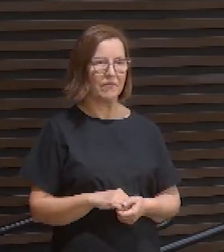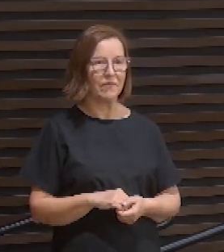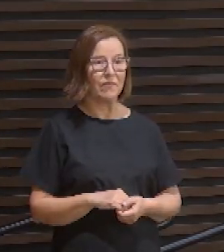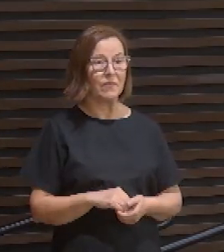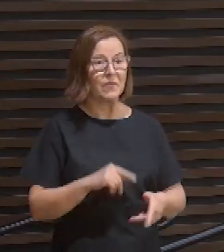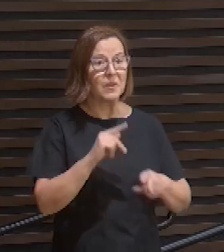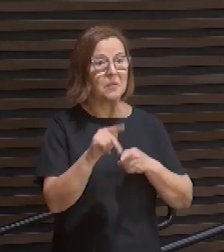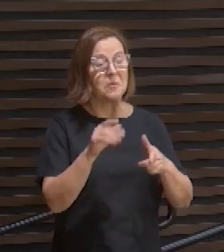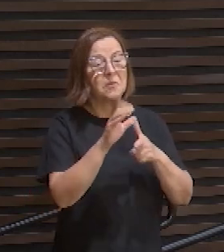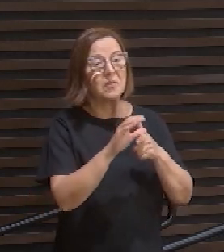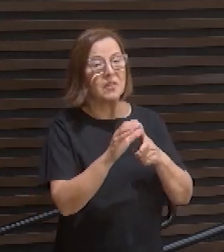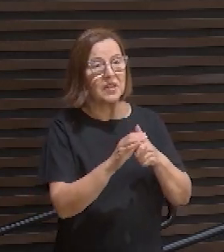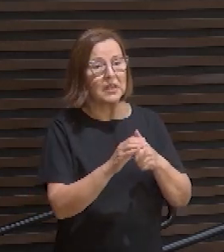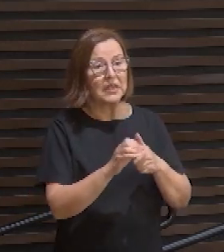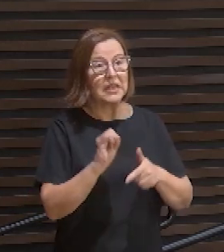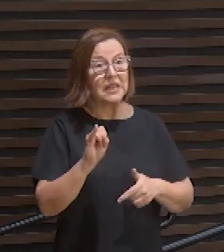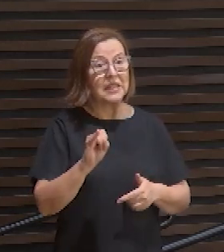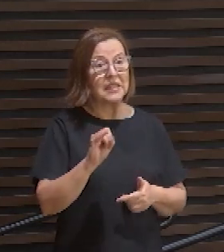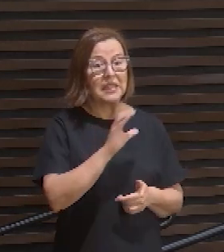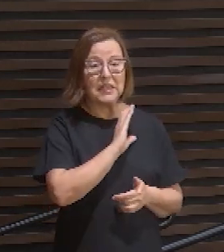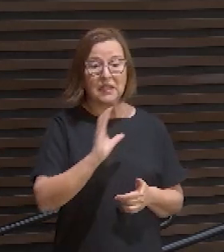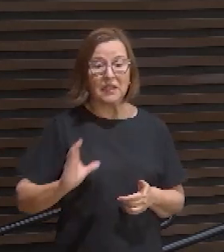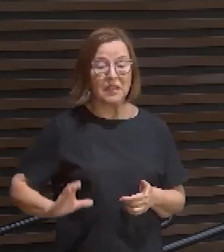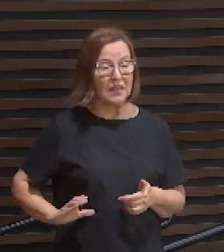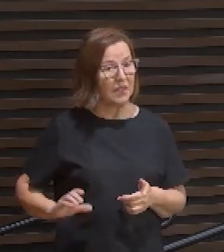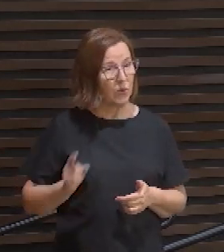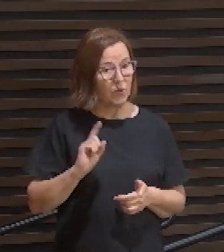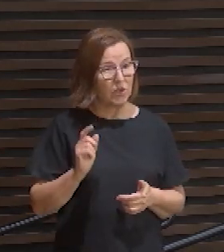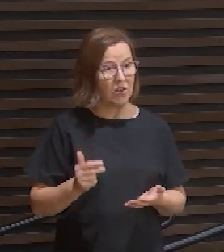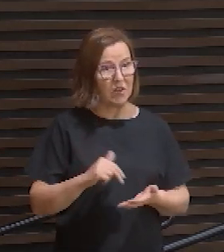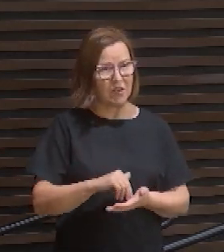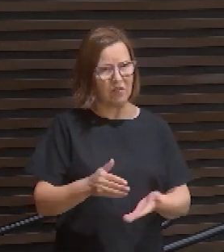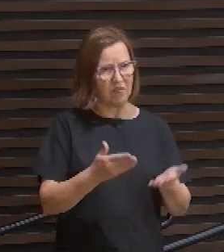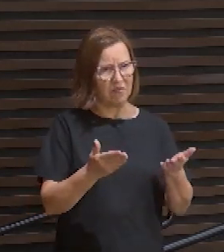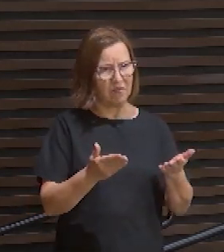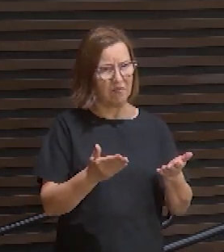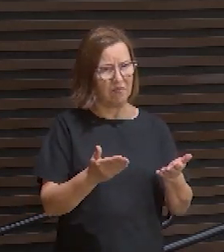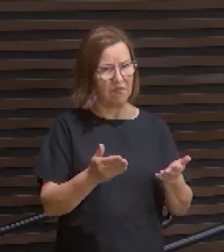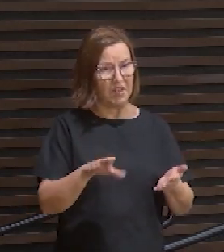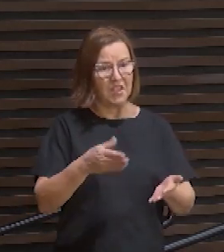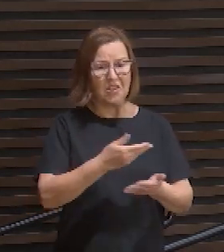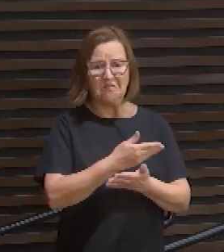Cristo não ressuscitou, vocês estão tudo perdidos, vocês não entenderam ainda? Vocês são crentes e não entenderam?